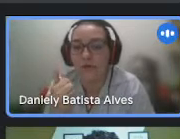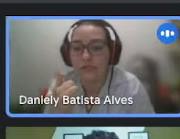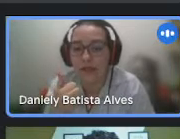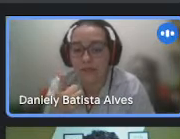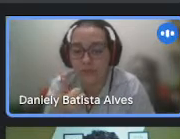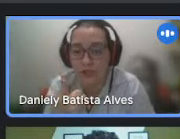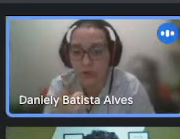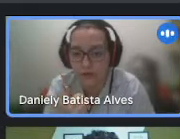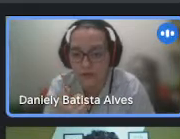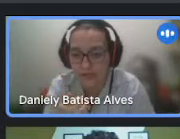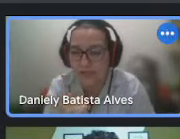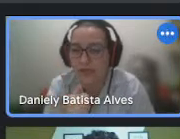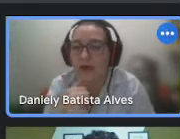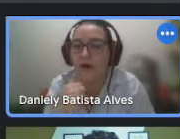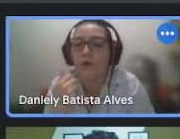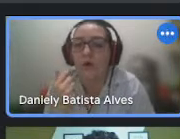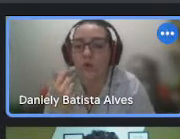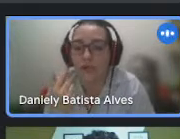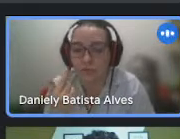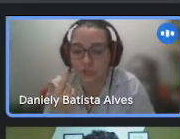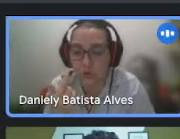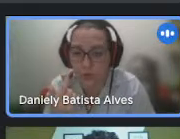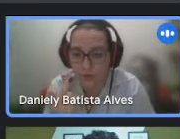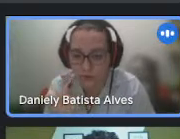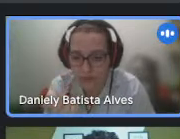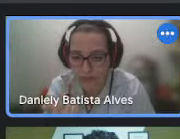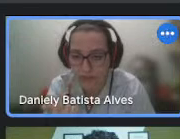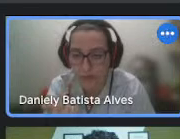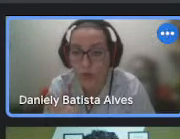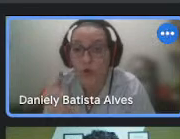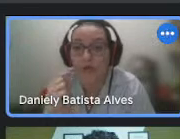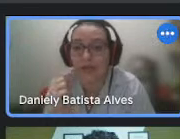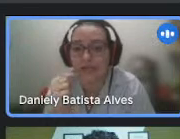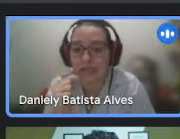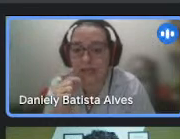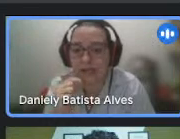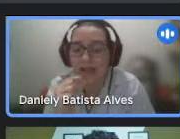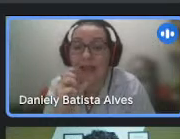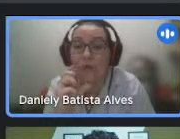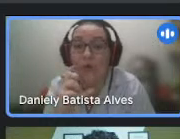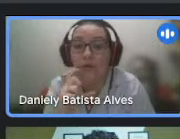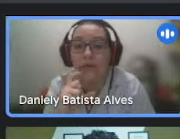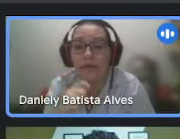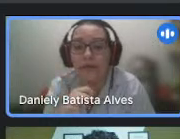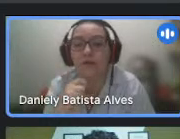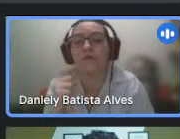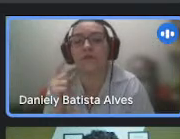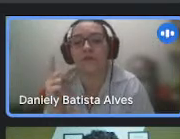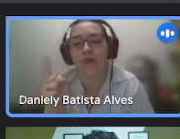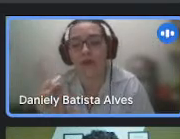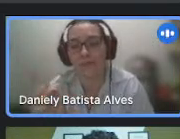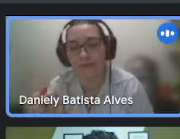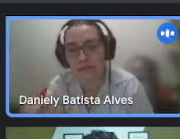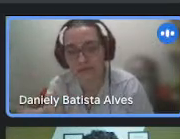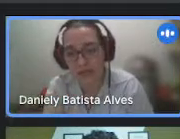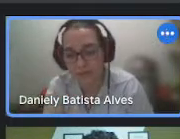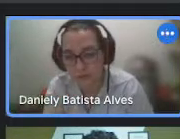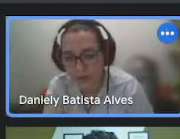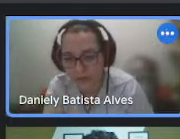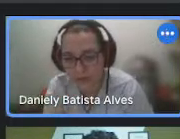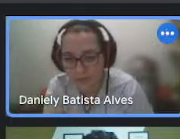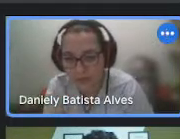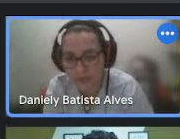os termos de autorização, o termo de compromisso. O TCLE é o modelo que você vai apresentar